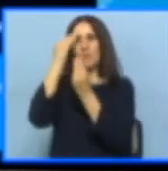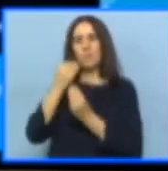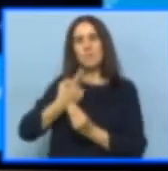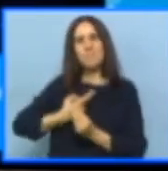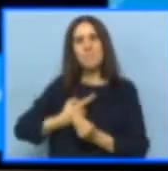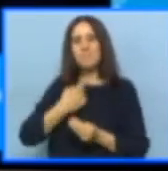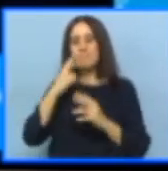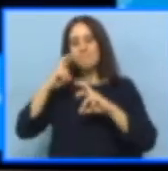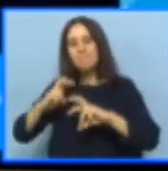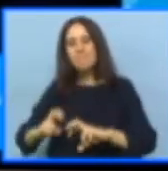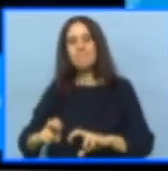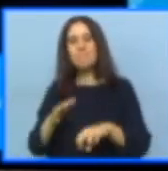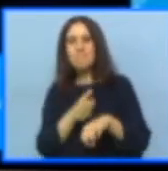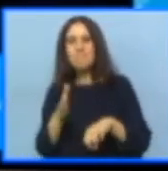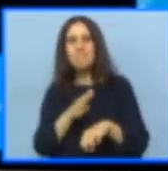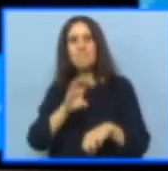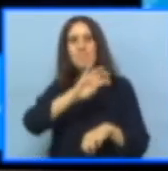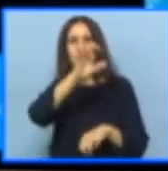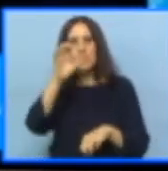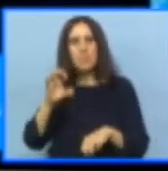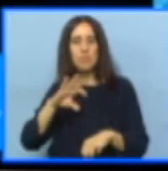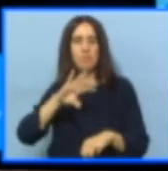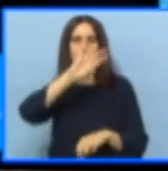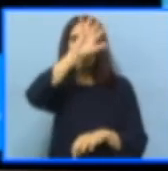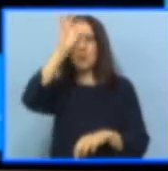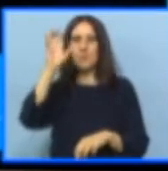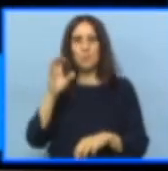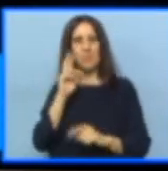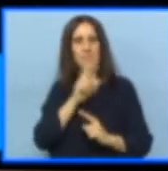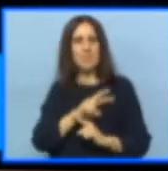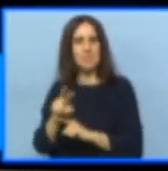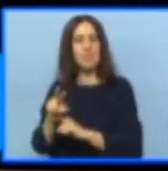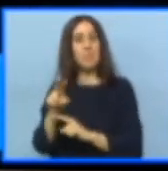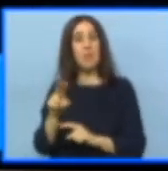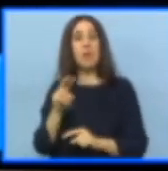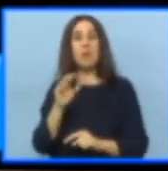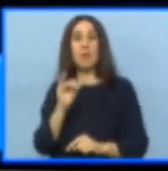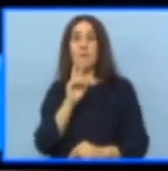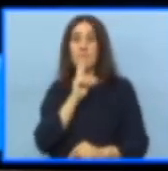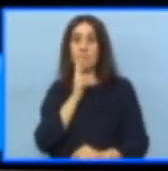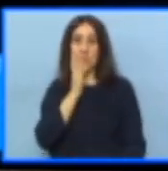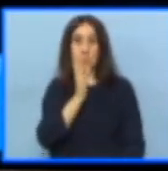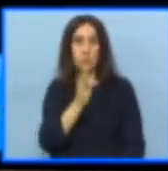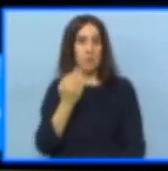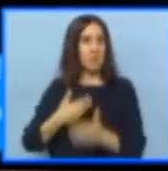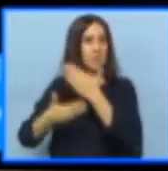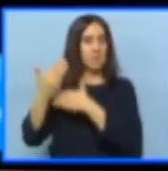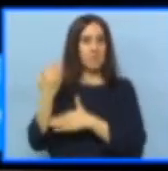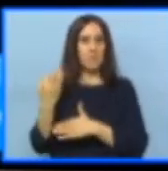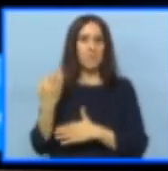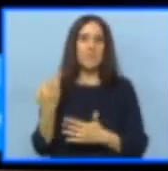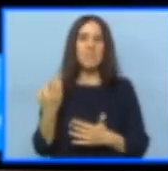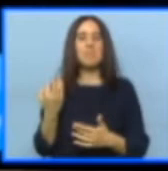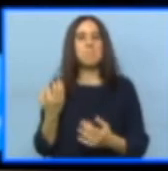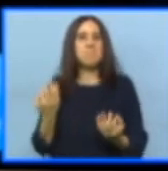bocadinho a época de cada uma das regiões e dos países que se possam visitar. Neste caso, o Espaço de Fátima é claramente, como disse no início, se nós quisermos,